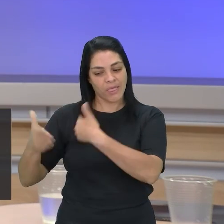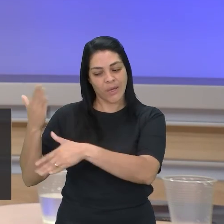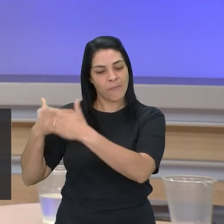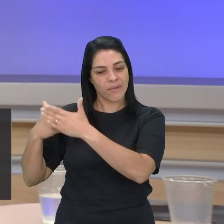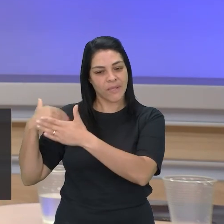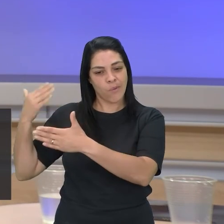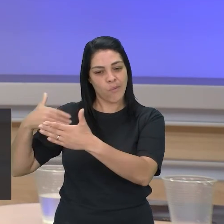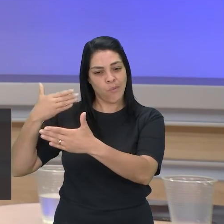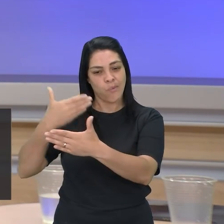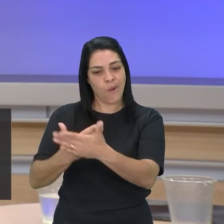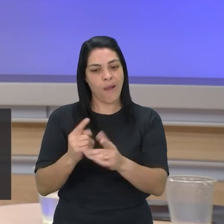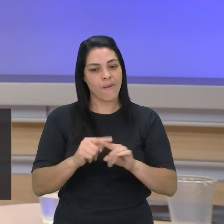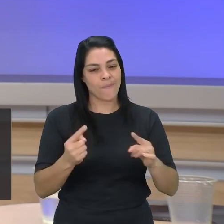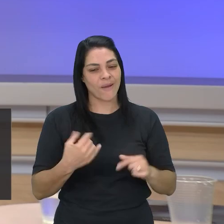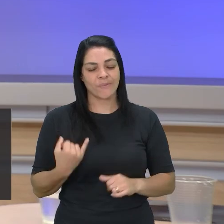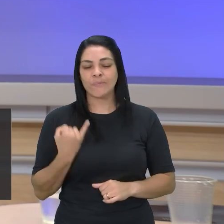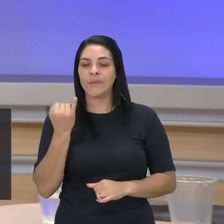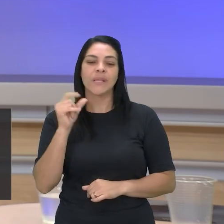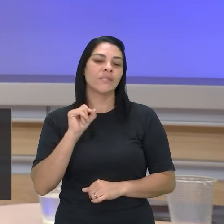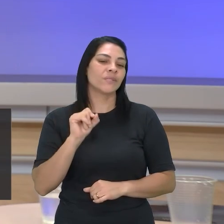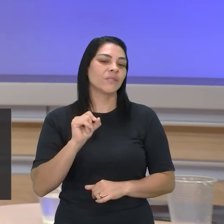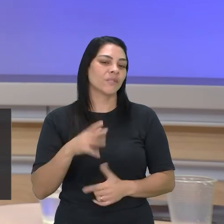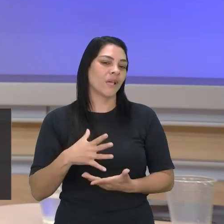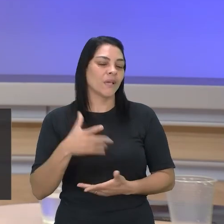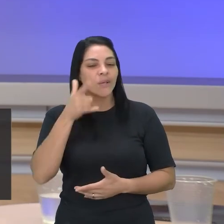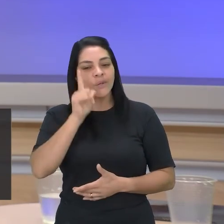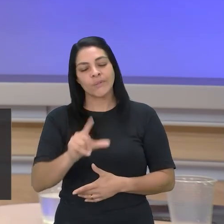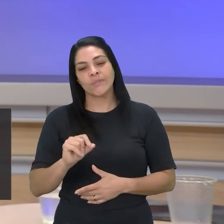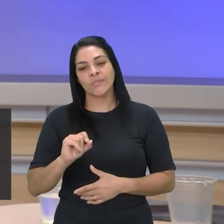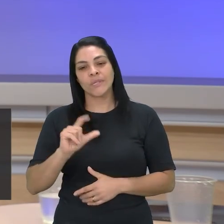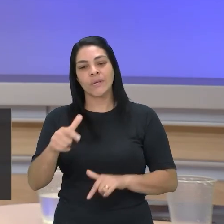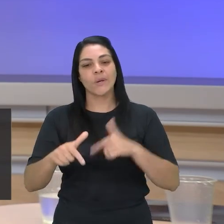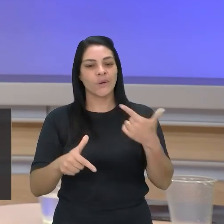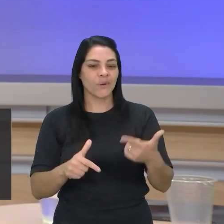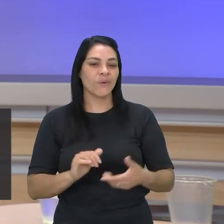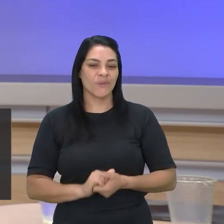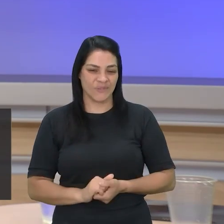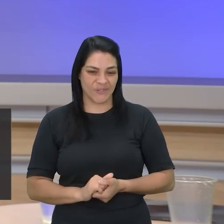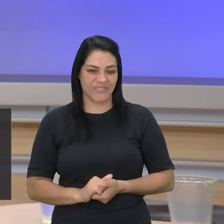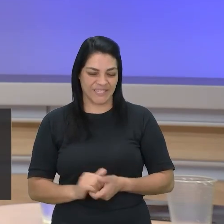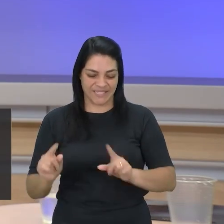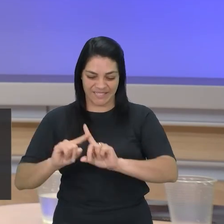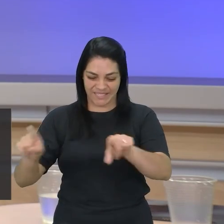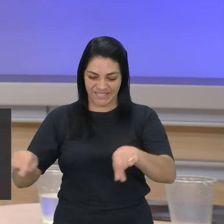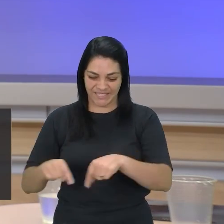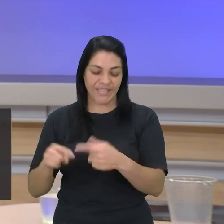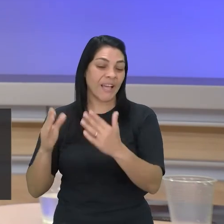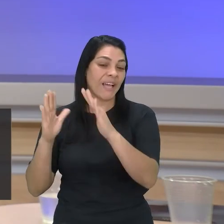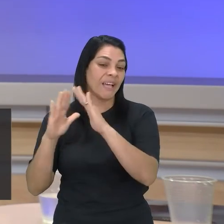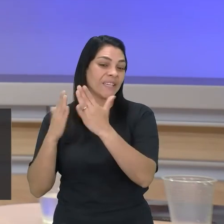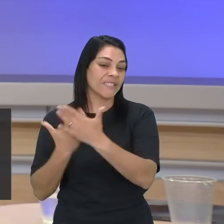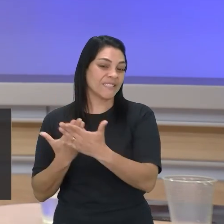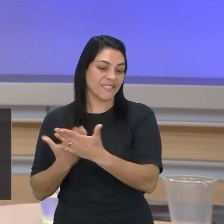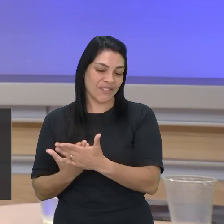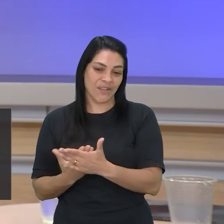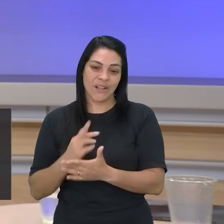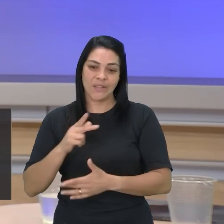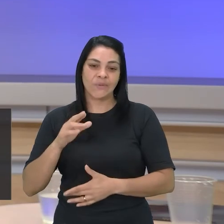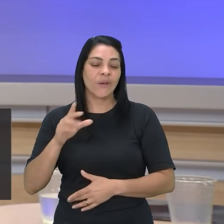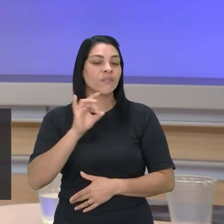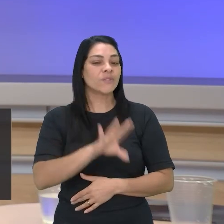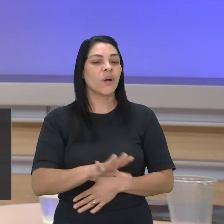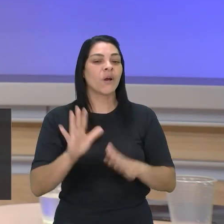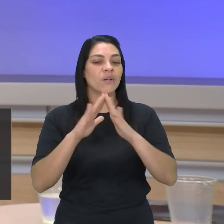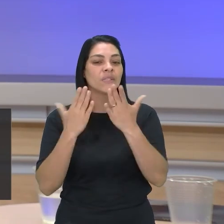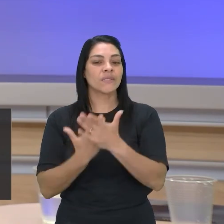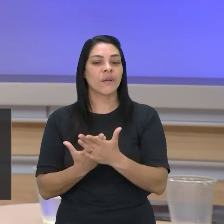Mas é importante que isso ganhe outras escolas, que os quintais das escolas como um todo, não apenas das escolas, mas